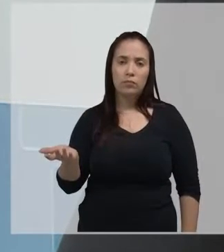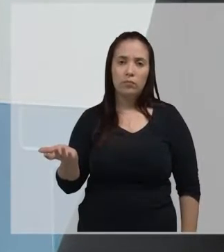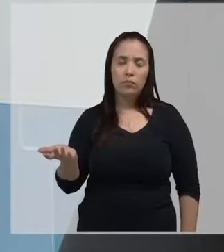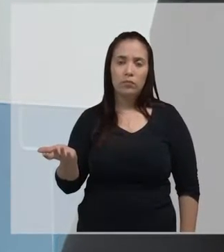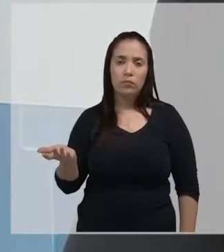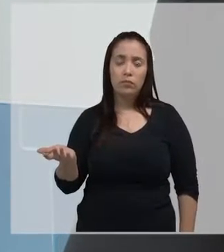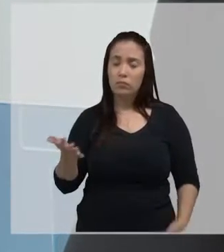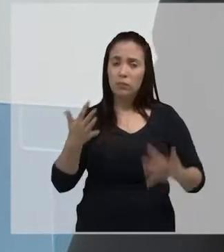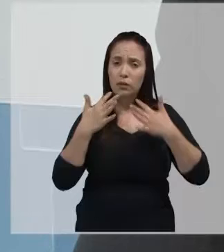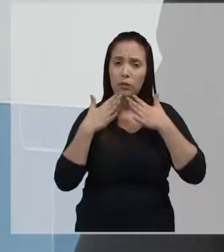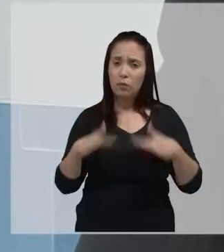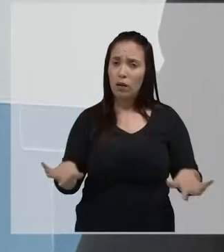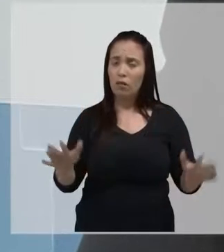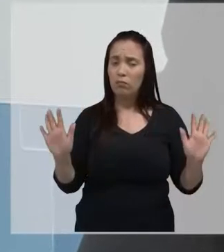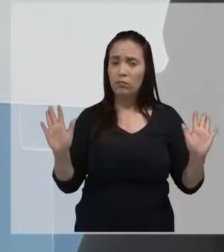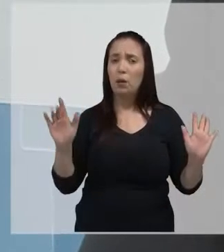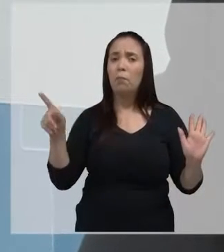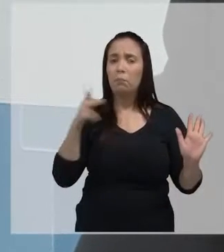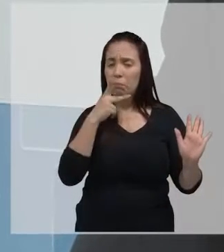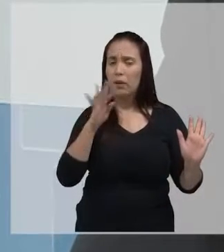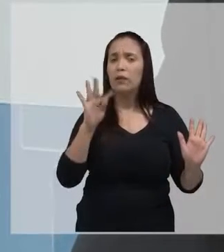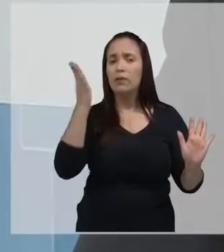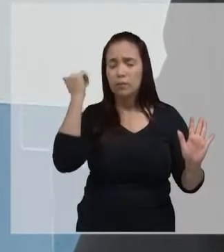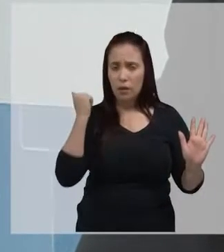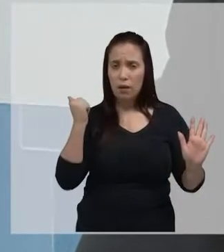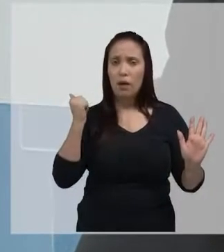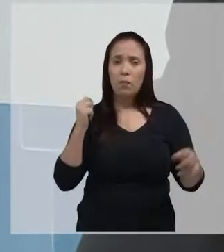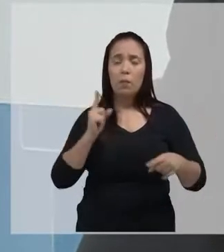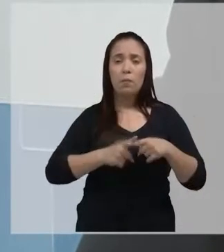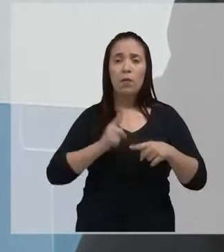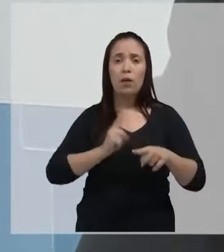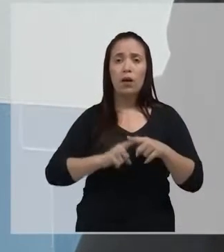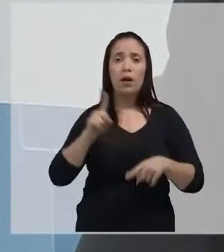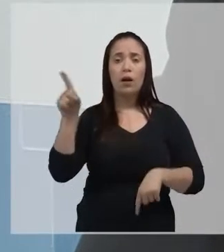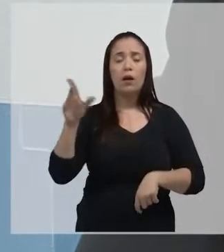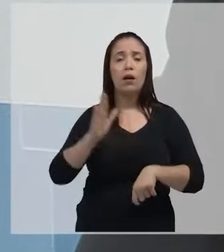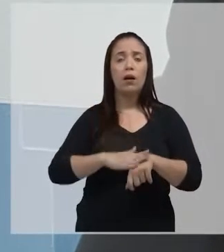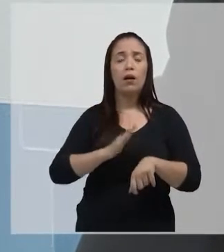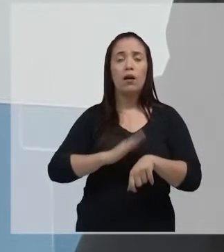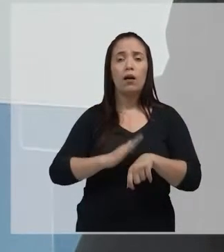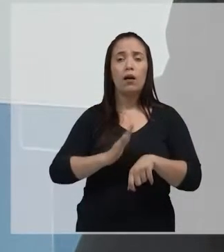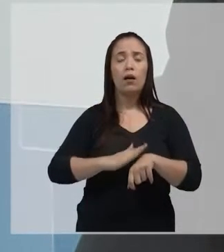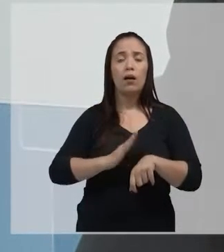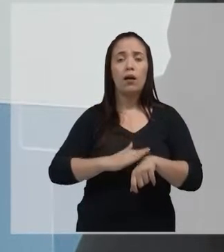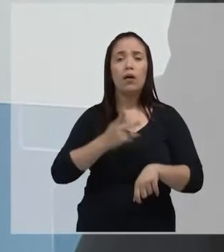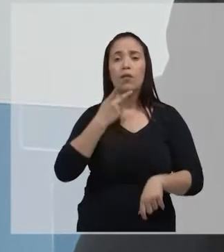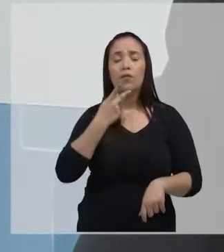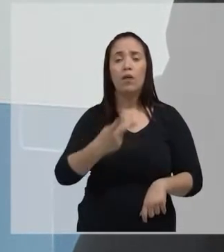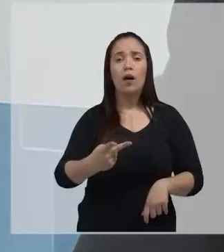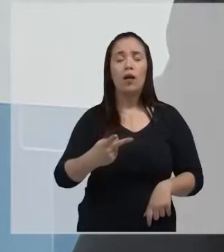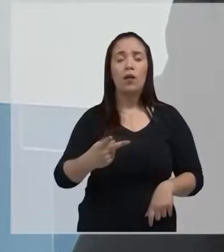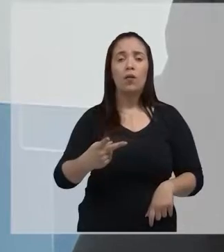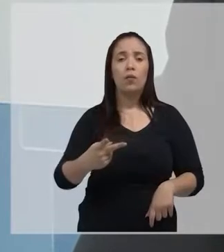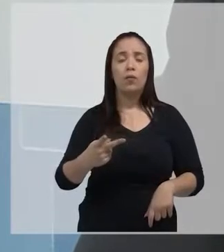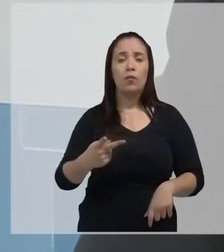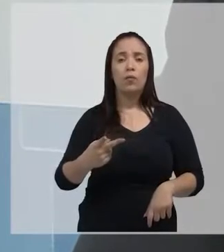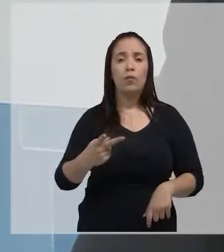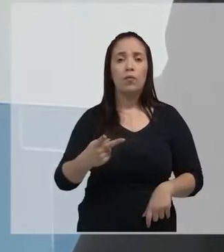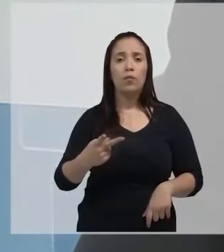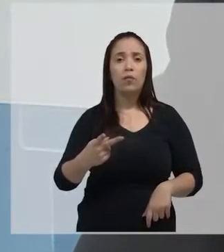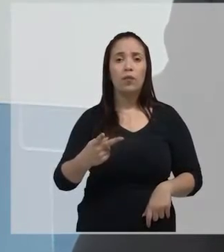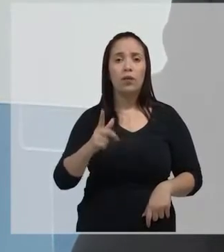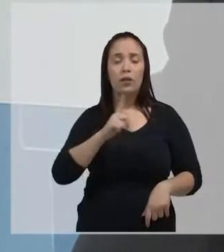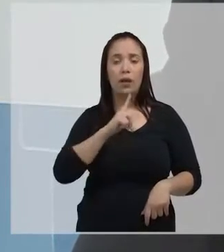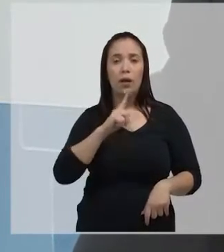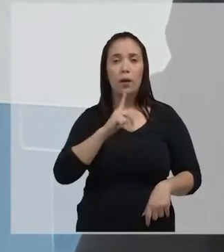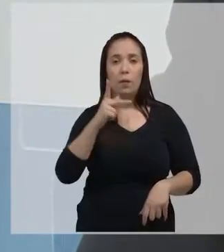E é natural isso, o PT sabe disso, porque o PT, ele mesmo se auto-intitula um carnaval, né? Ele tem várias